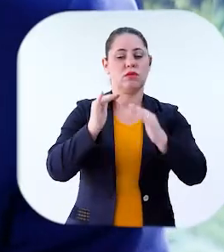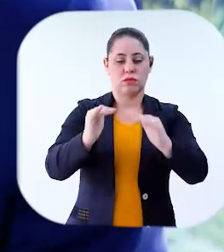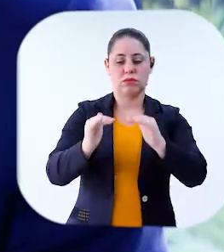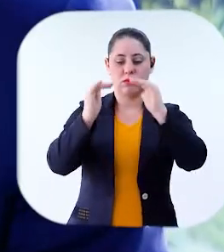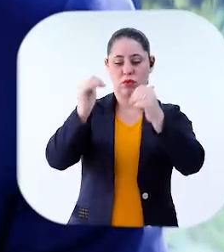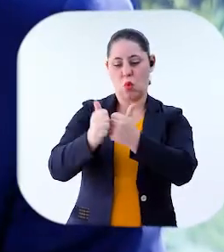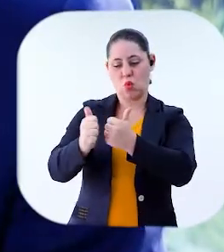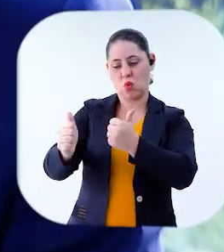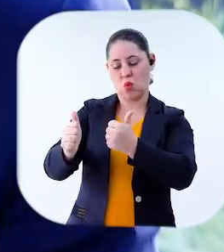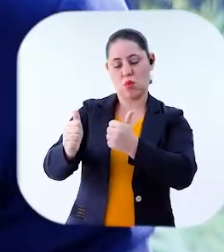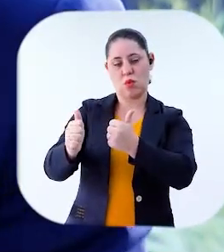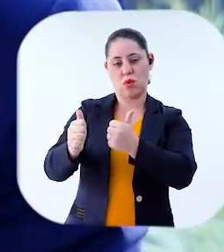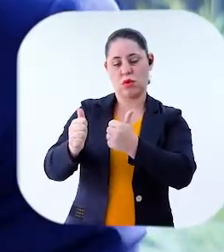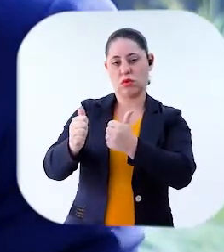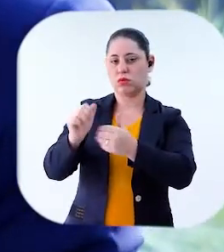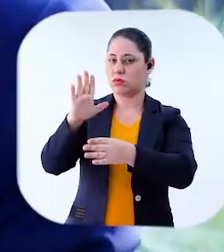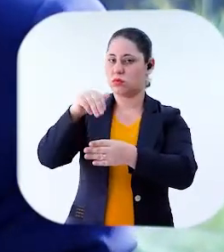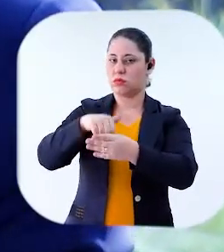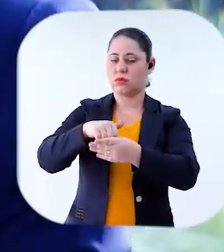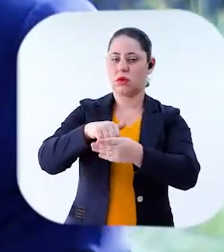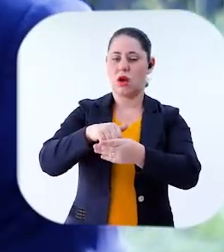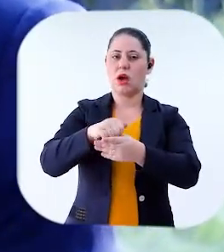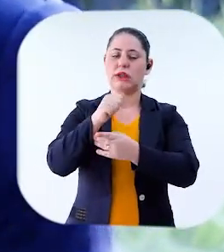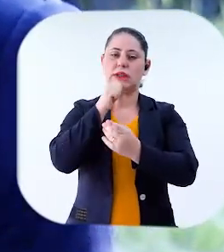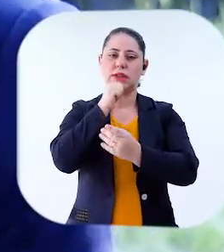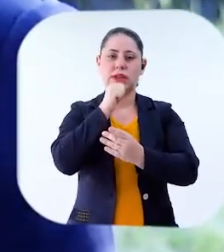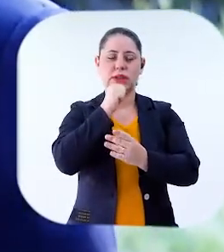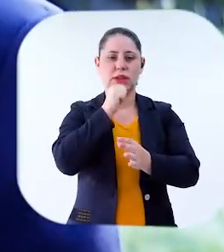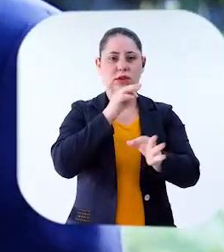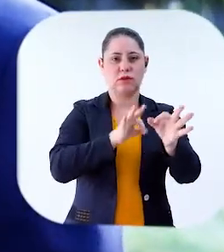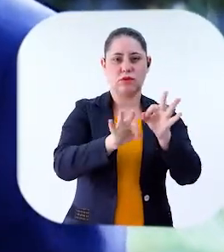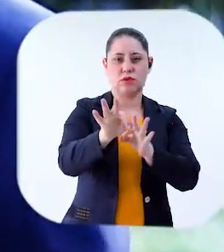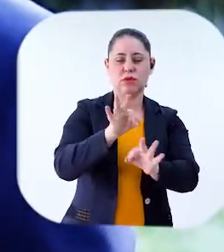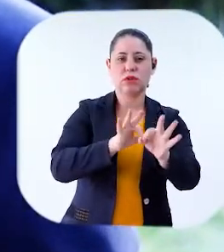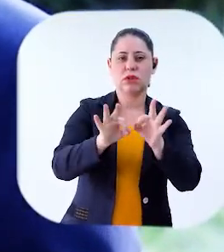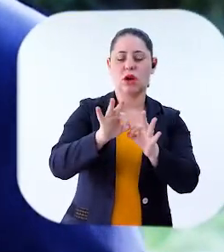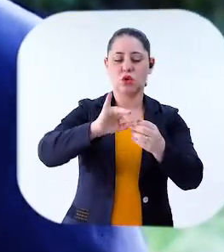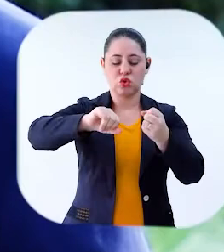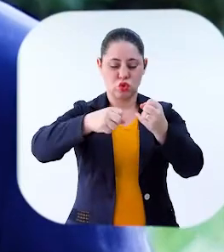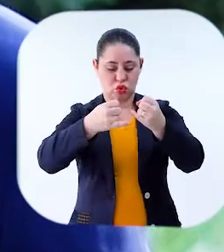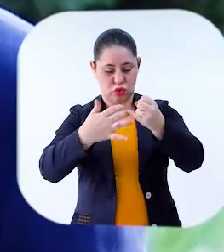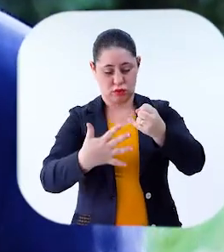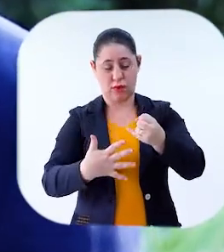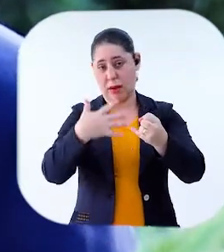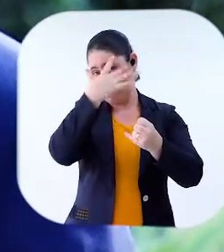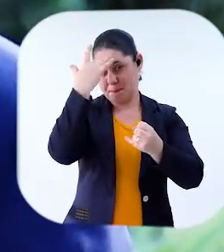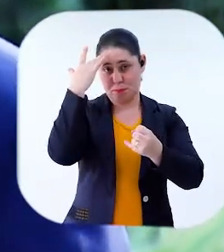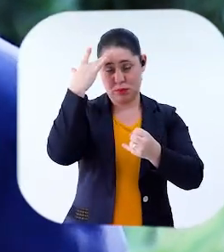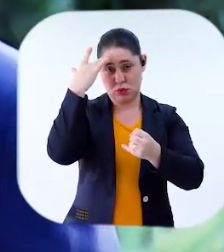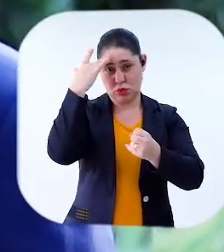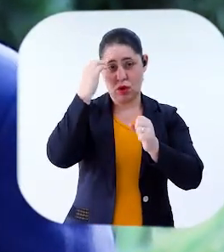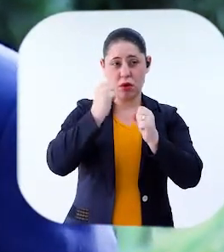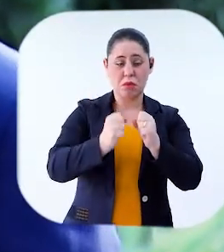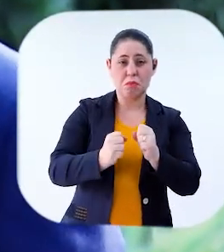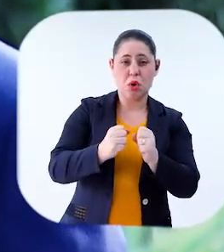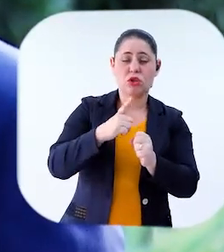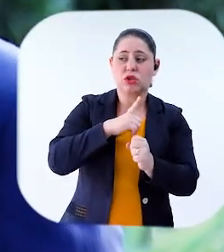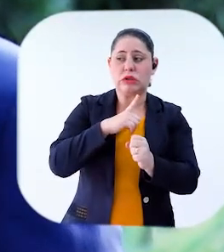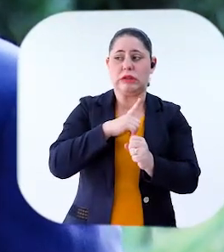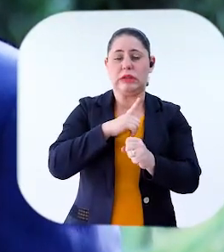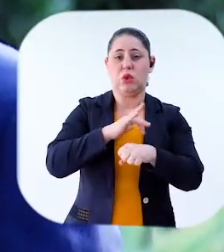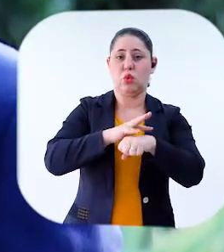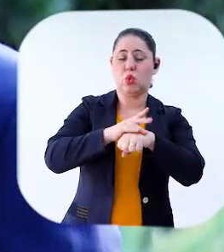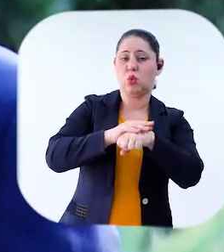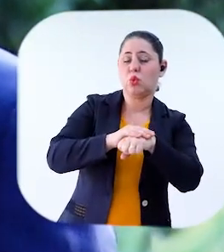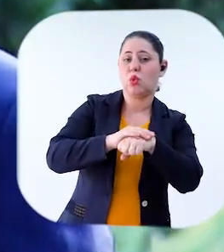o Tribunal Superior Eleitoral ainda vai regulamentar essa questão da possibilidade de justificativa para aquele eleitor que pode estar